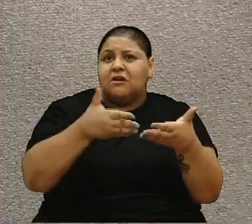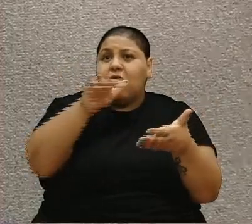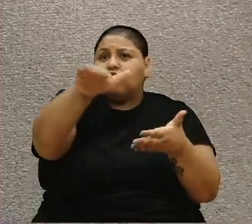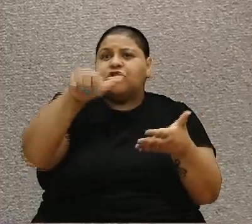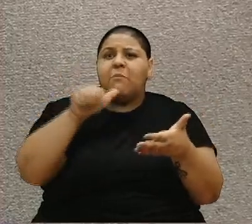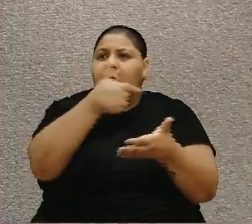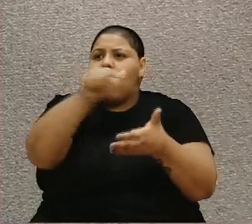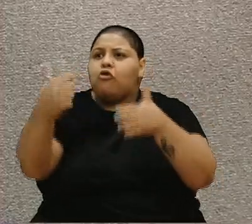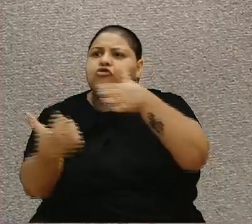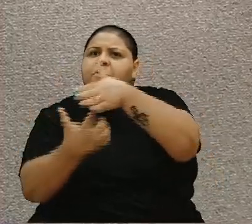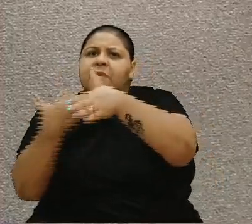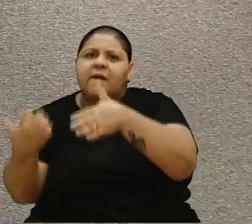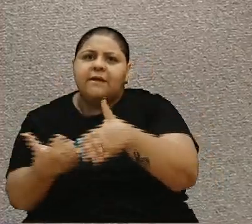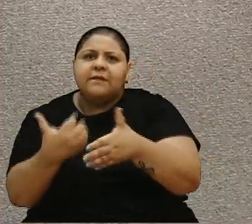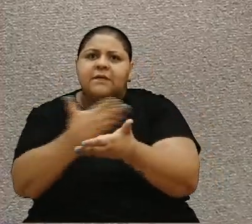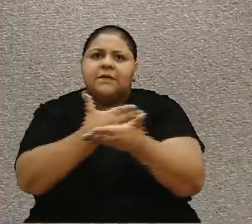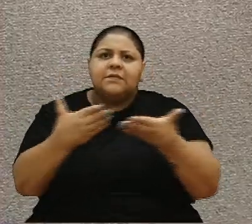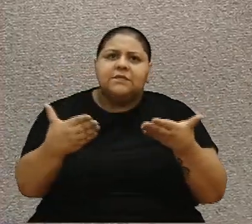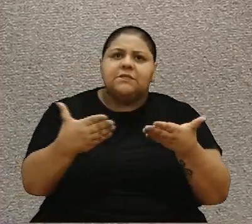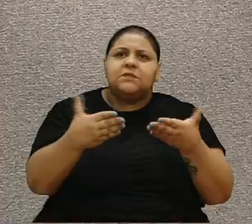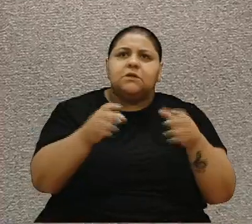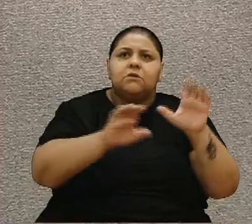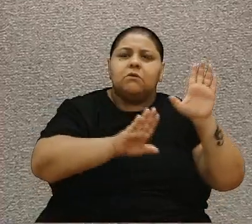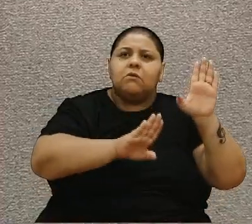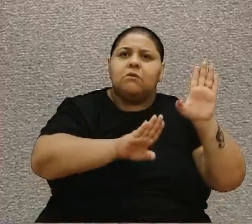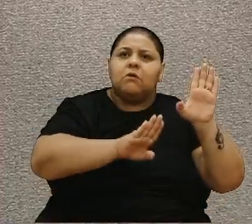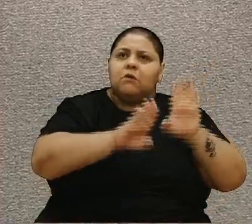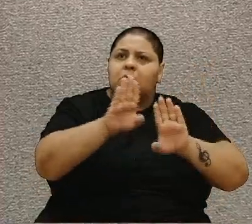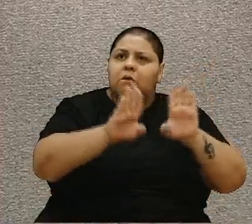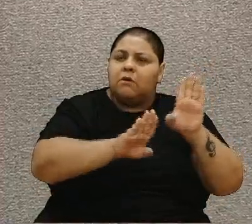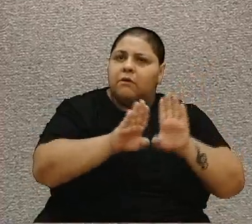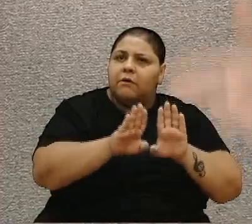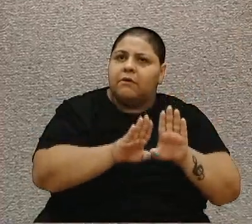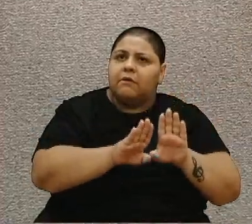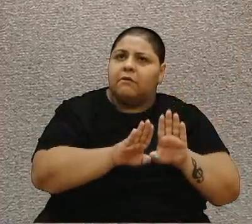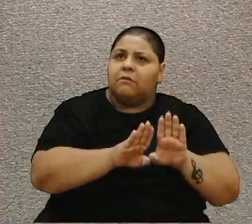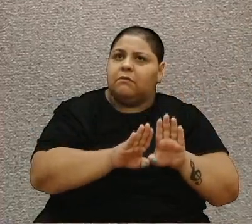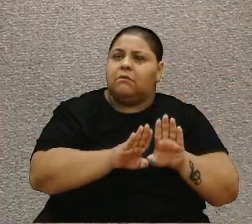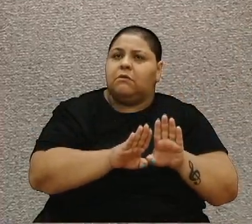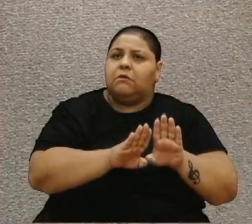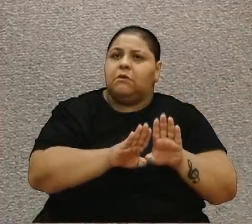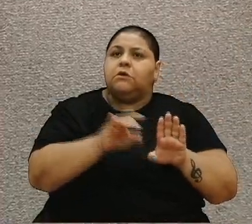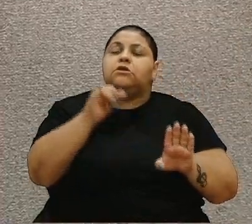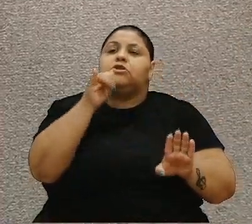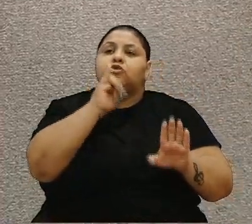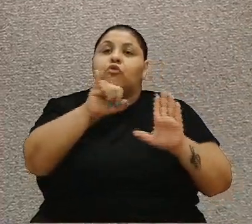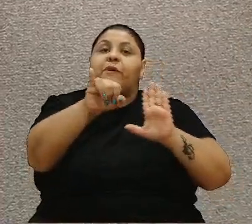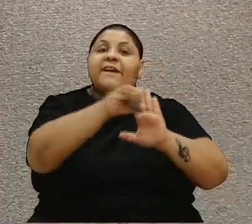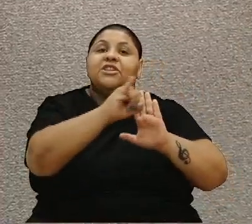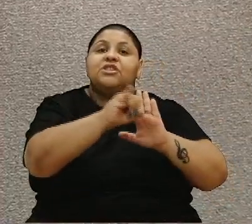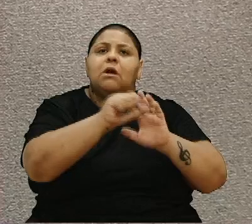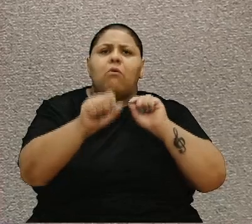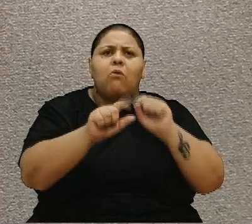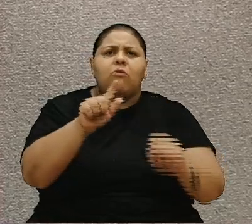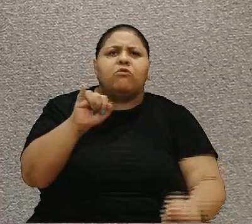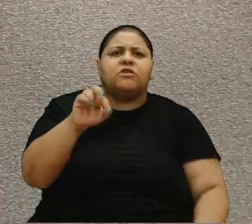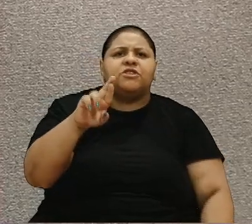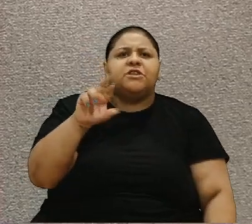empresa. Abre mais um edital. Se a Visat não consegue atender, vamos abrir mais um edital. Como é que a Giratur